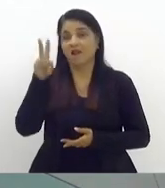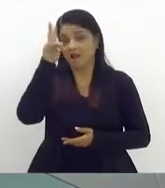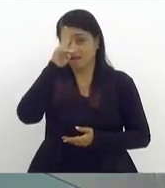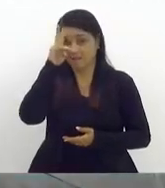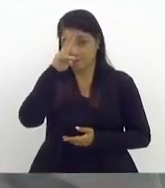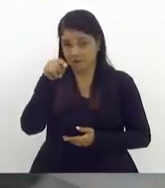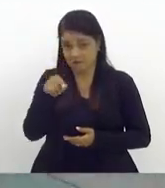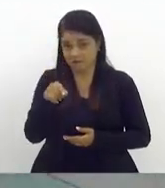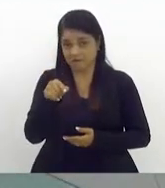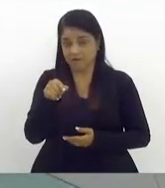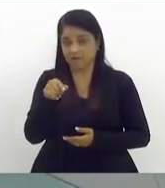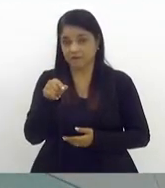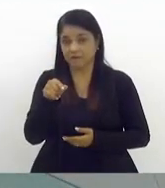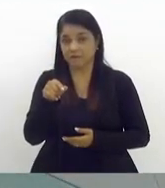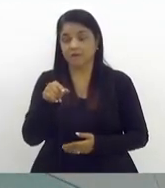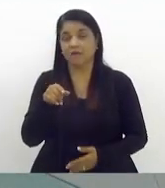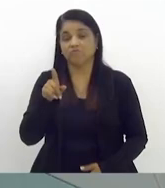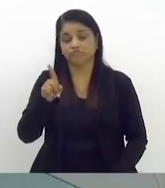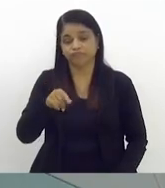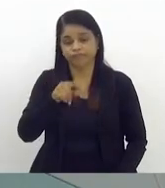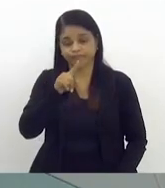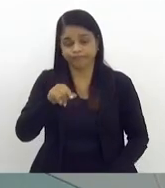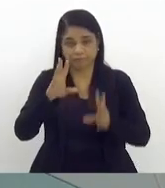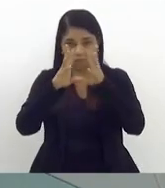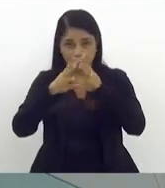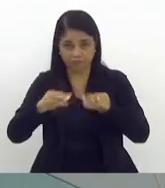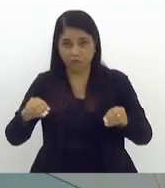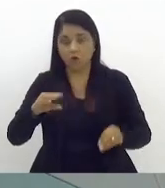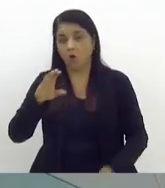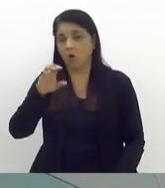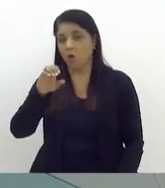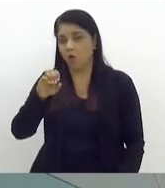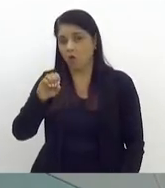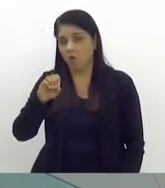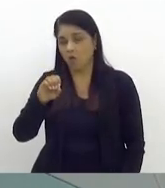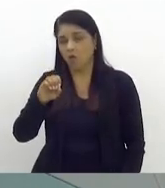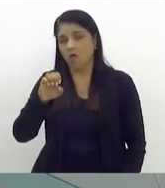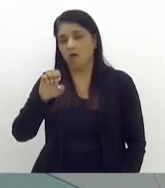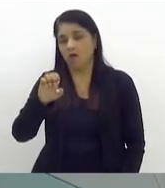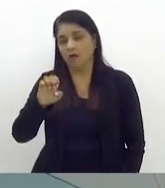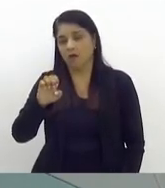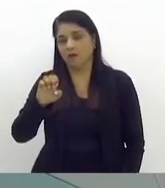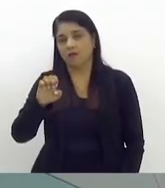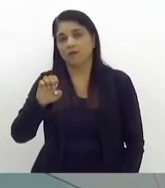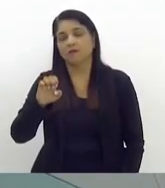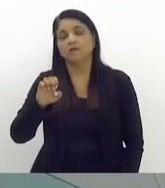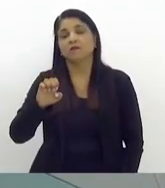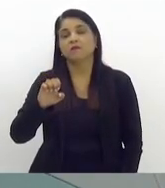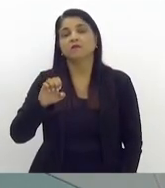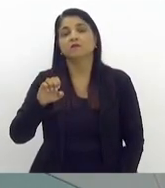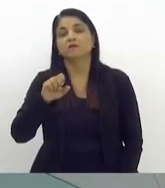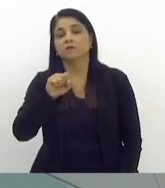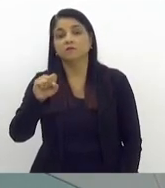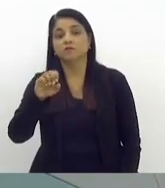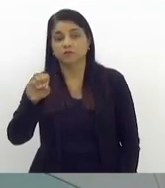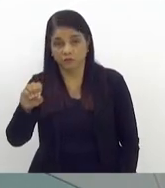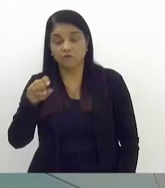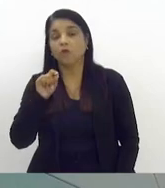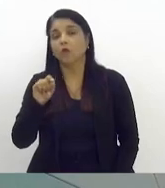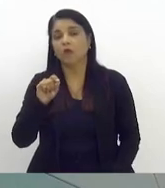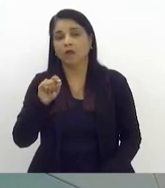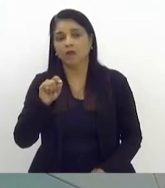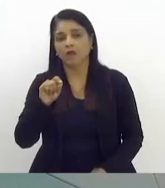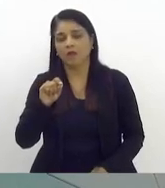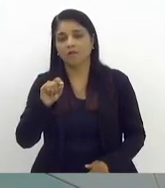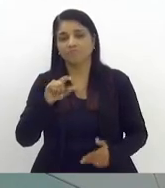da extinção da UESO. Qual foi a origem? Poder Executivo. Eu votei com Vossa